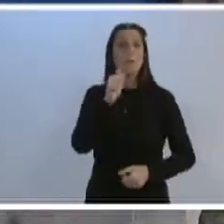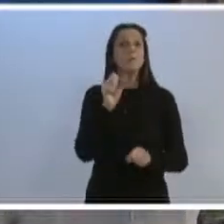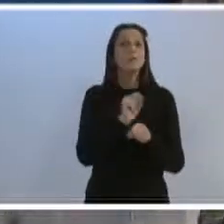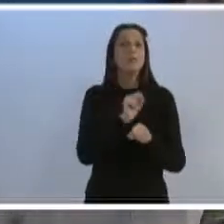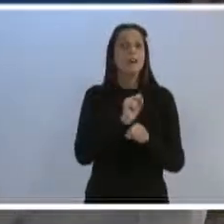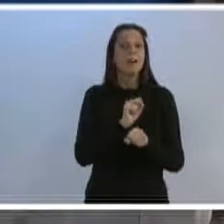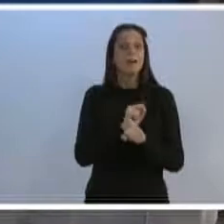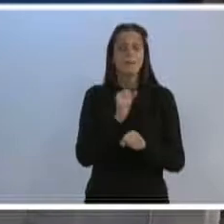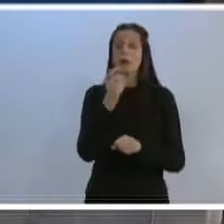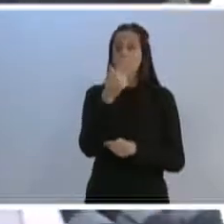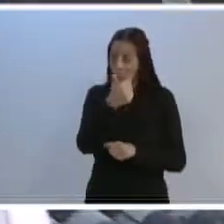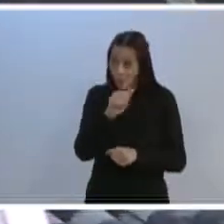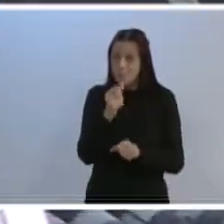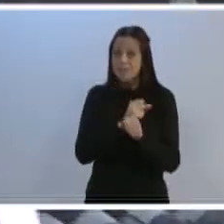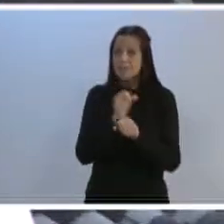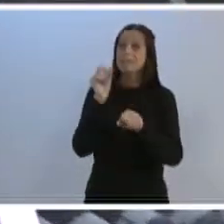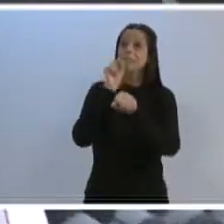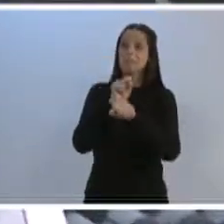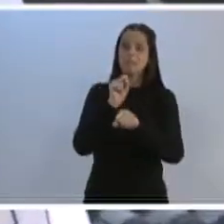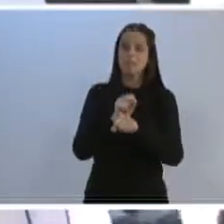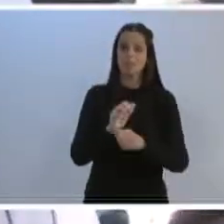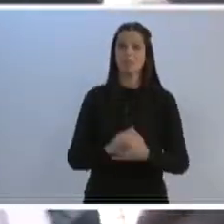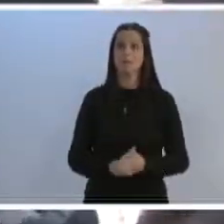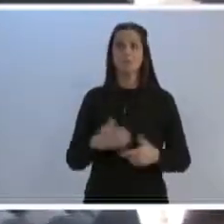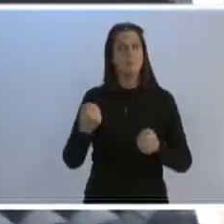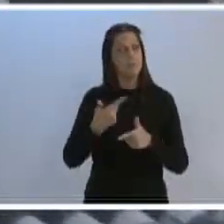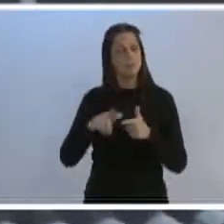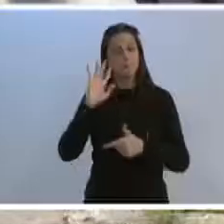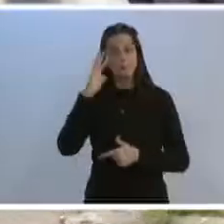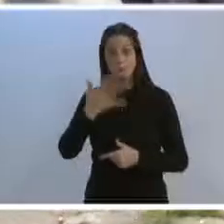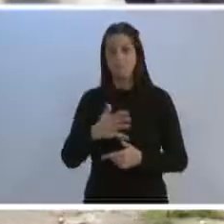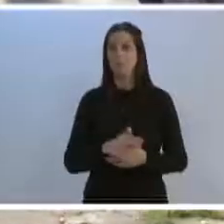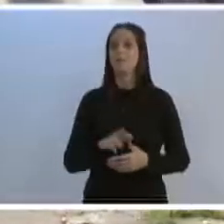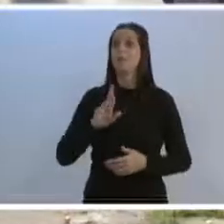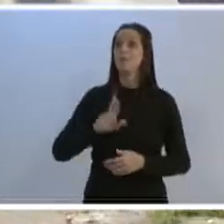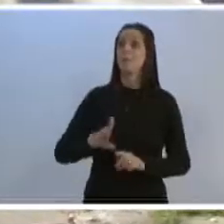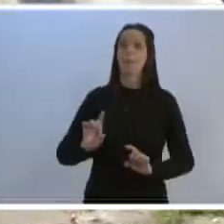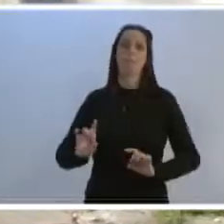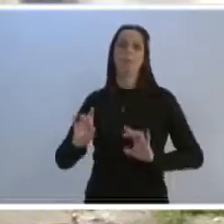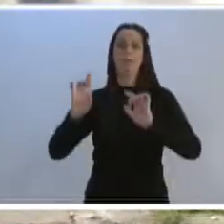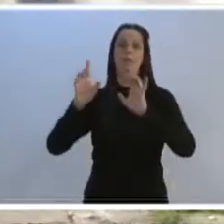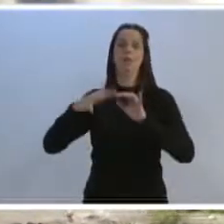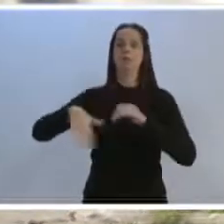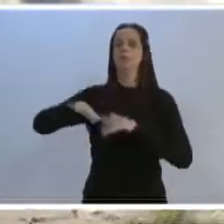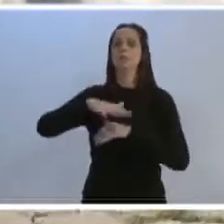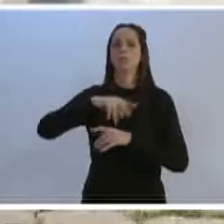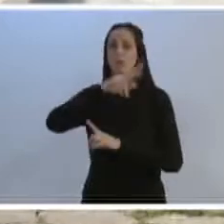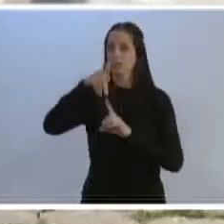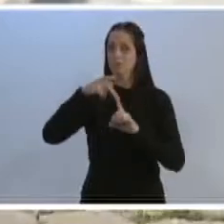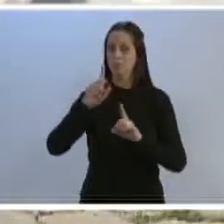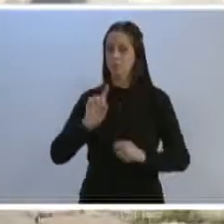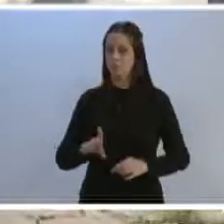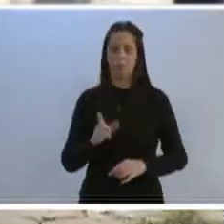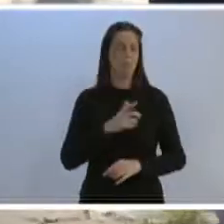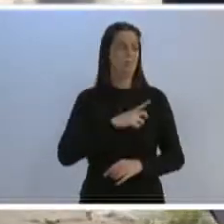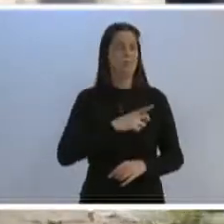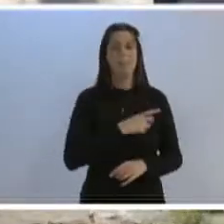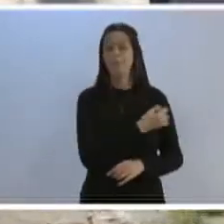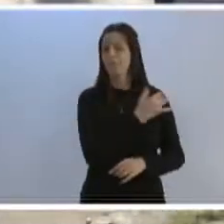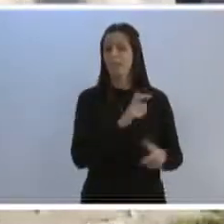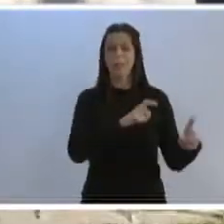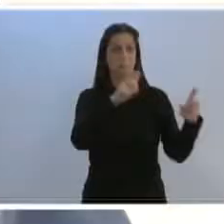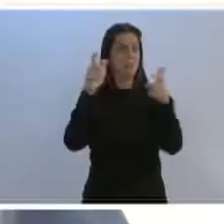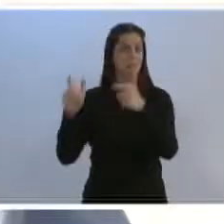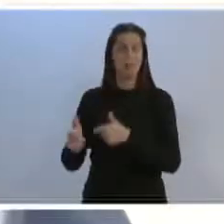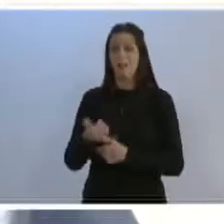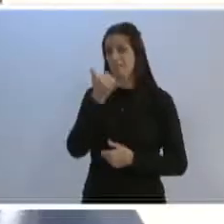precisamos desse problema não é privilégio entre aspas do bairro ponta aguda presidente